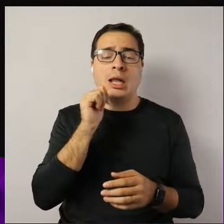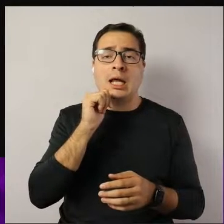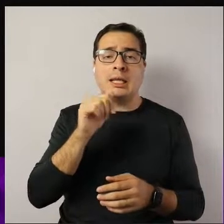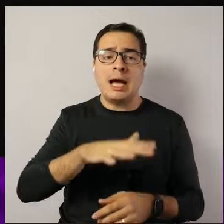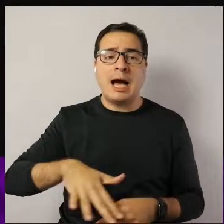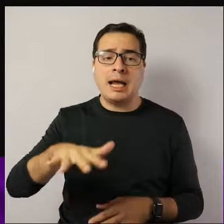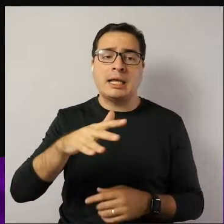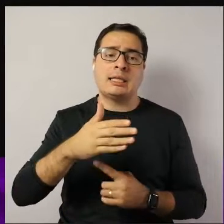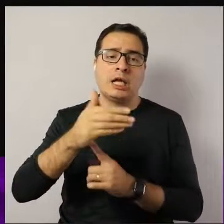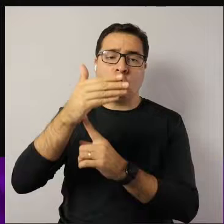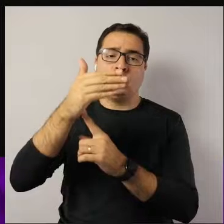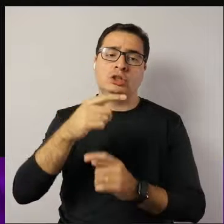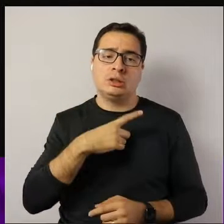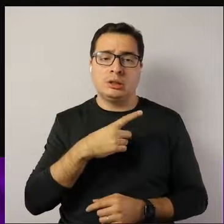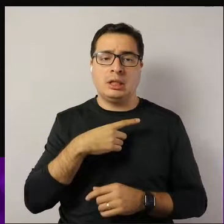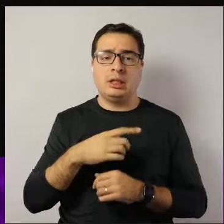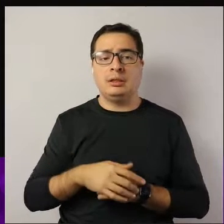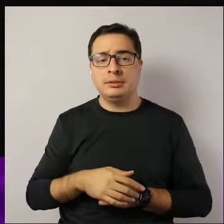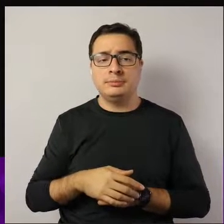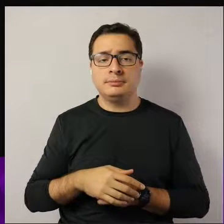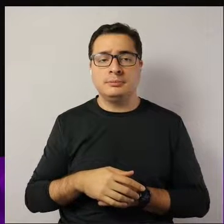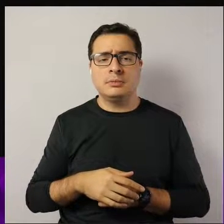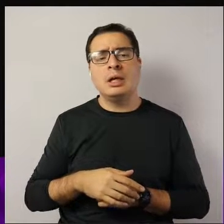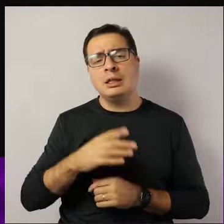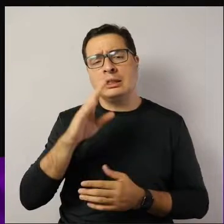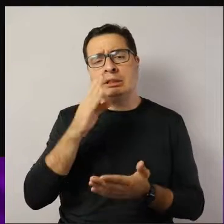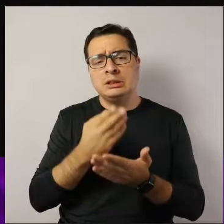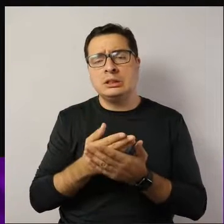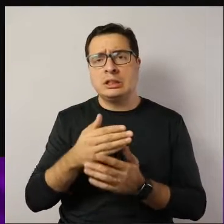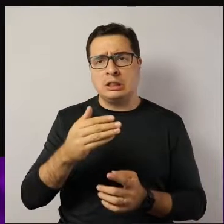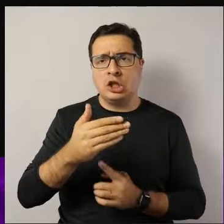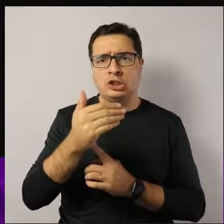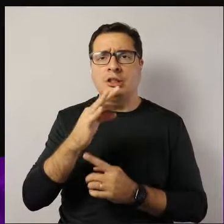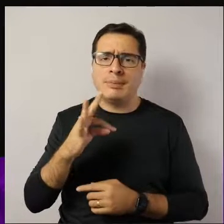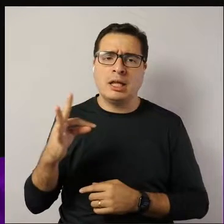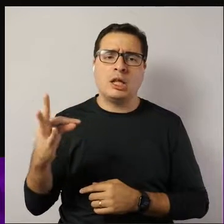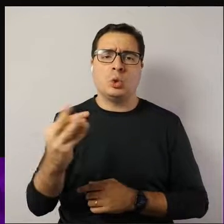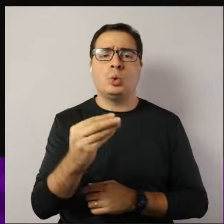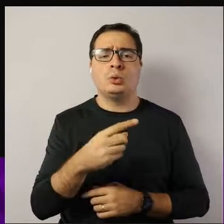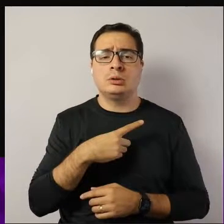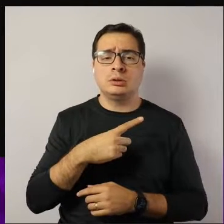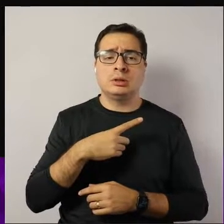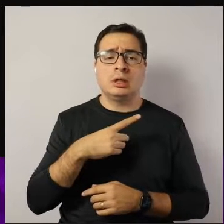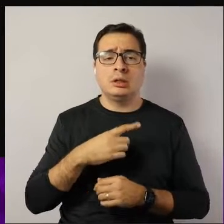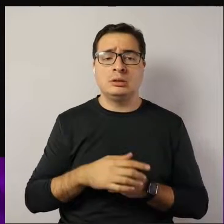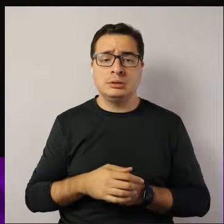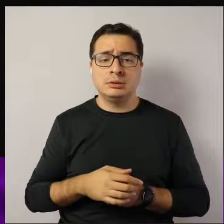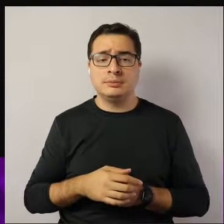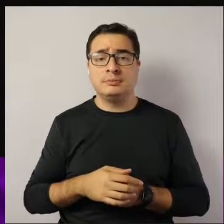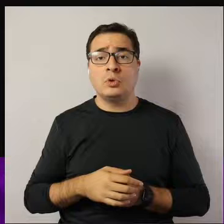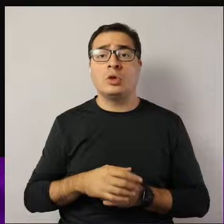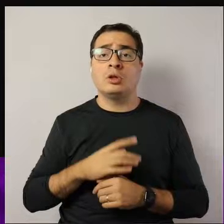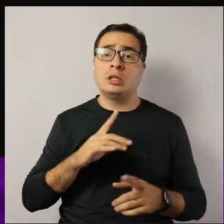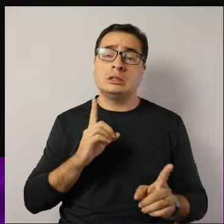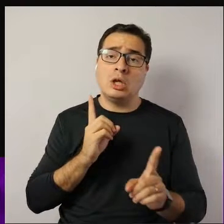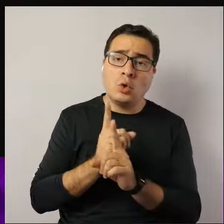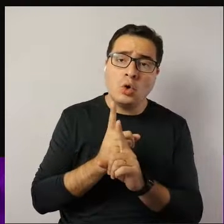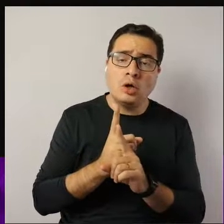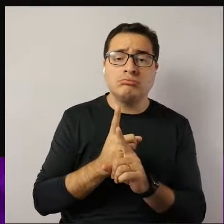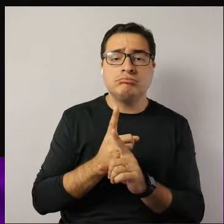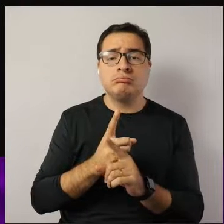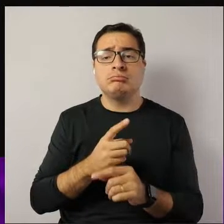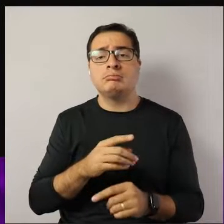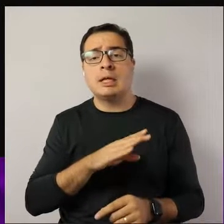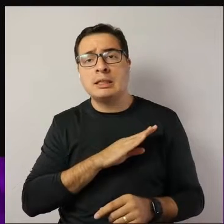tecnologia, né? A gente acredita muito que tecnologia é para todos, e é. Então, a gente promove encontros, parcerias,